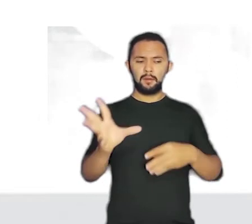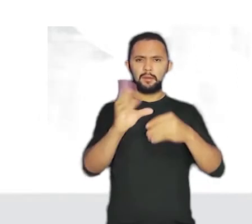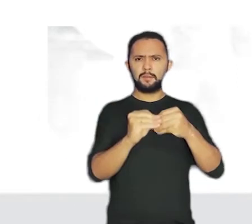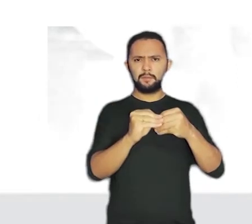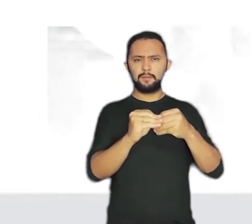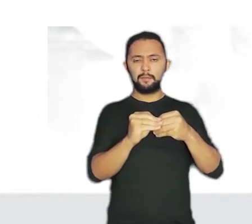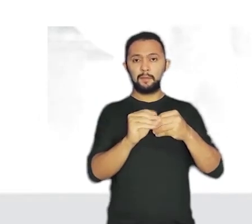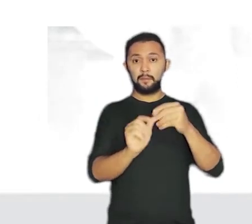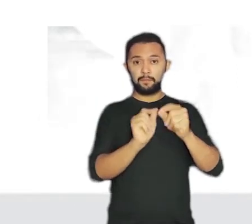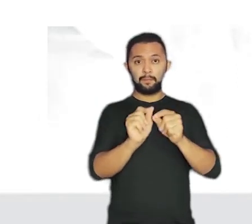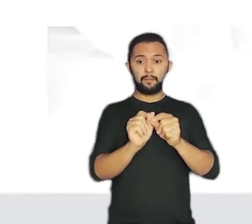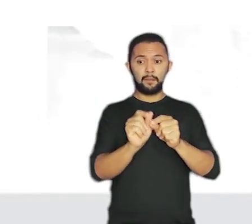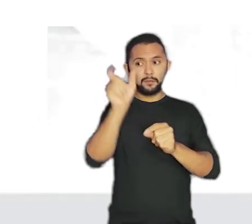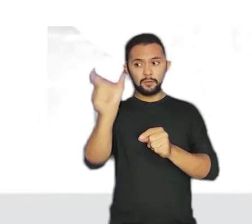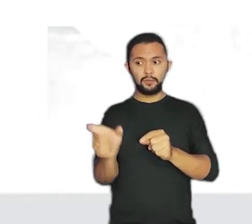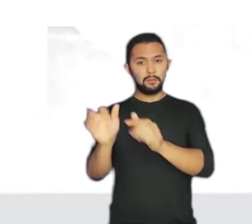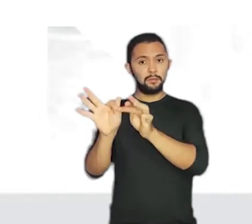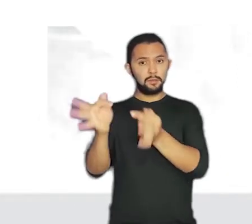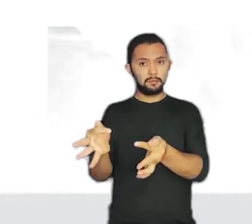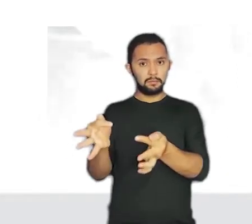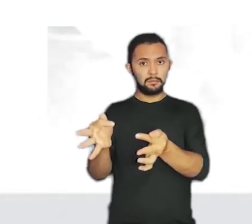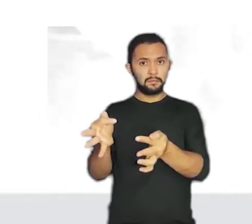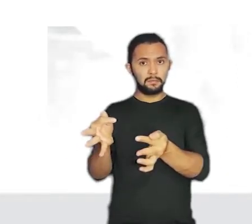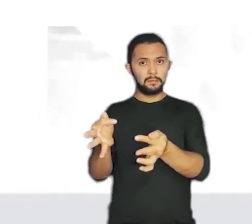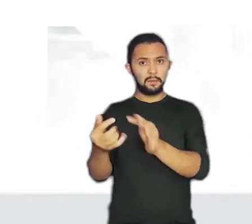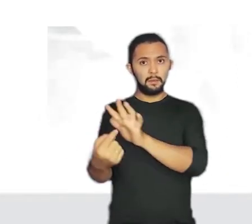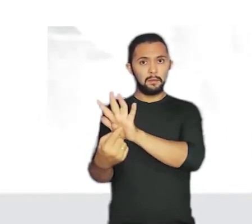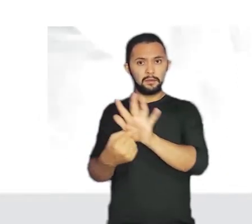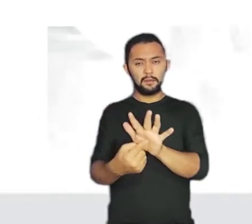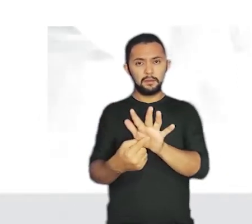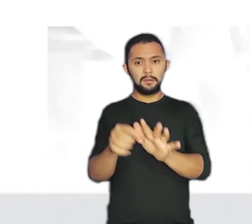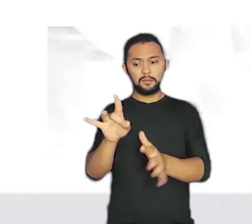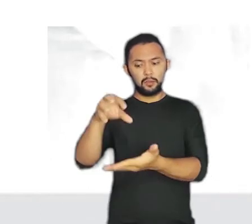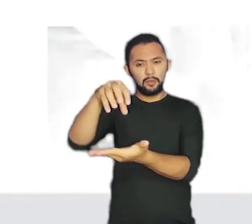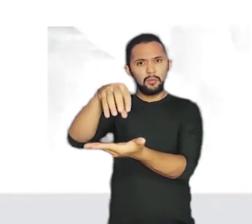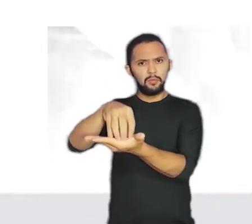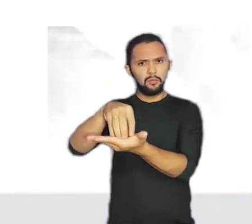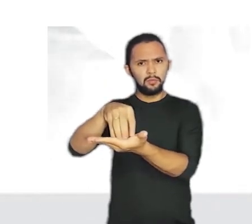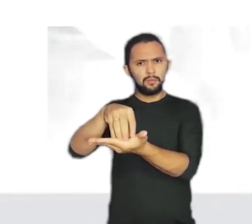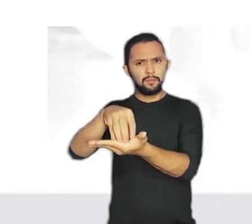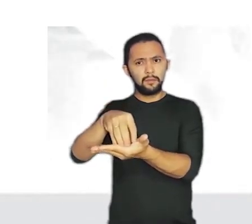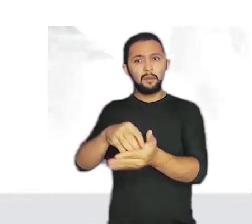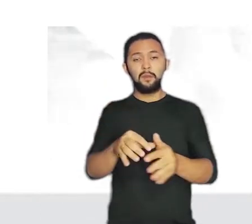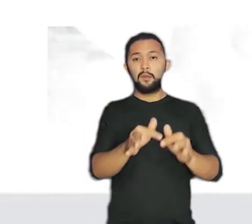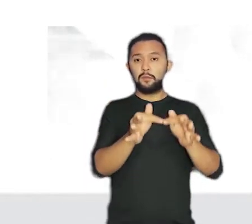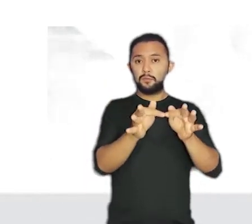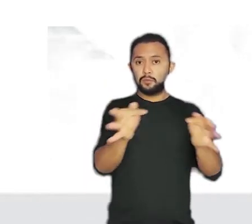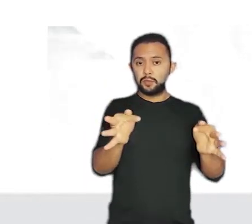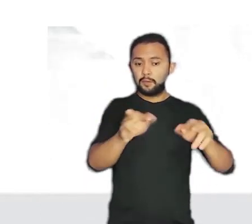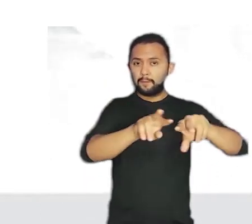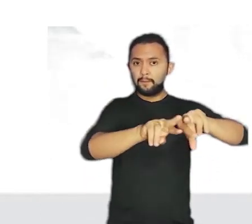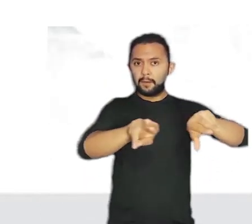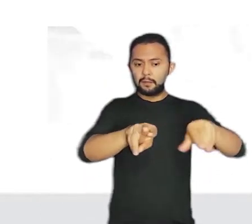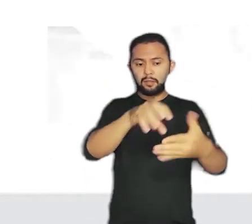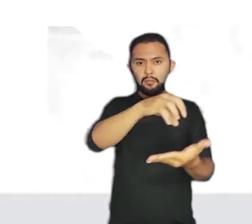os tipos de sujeito, nós temos o sujeito simples, que vai apresentar apenas um núcleo. Temos o sujeito composto, quando ele